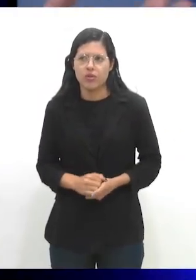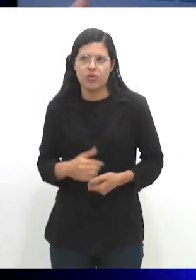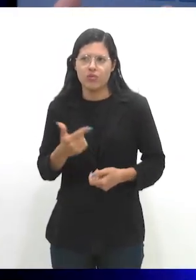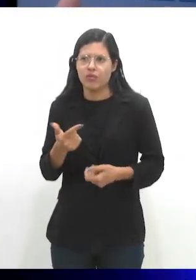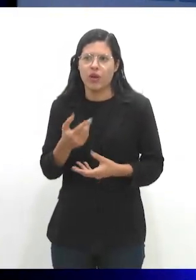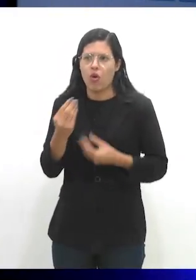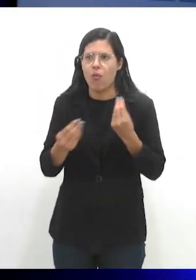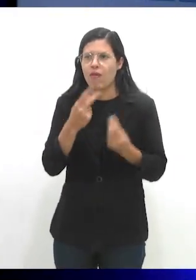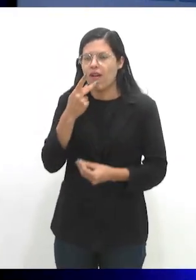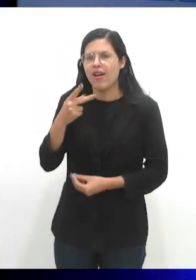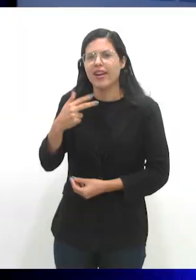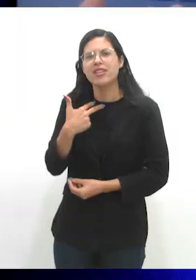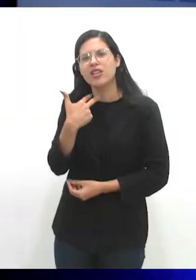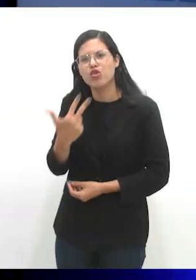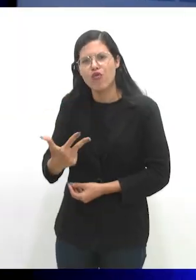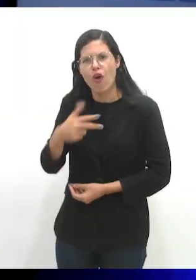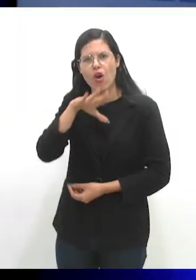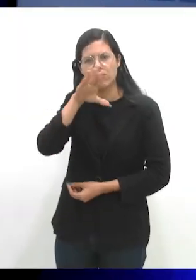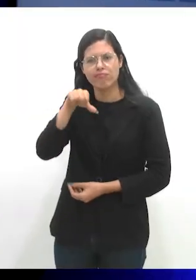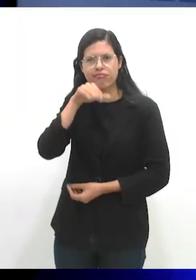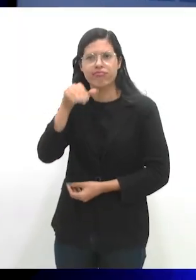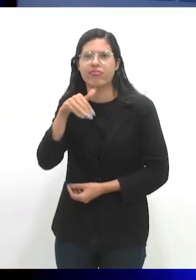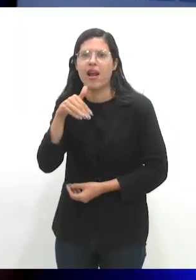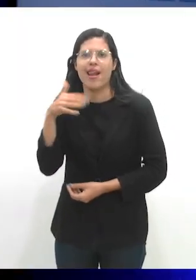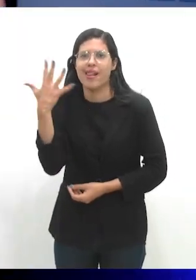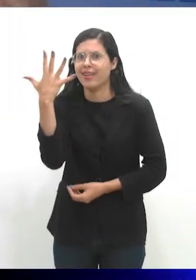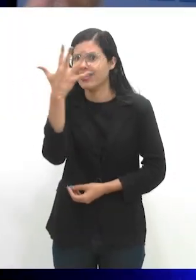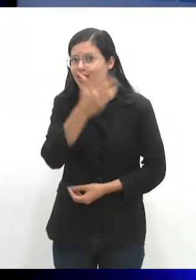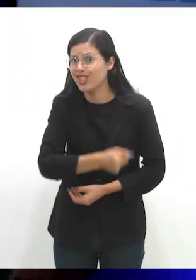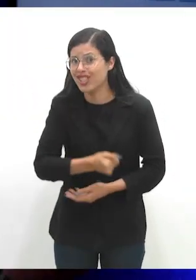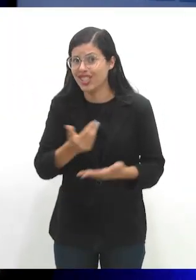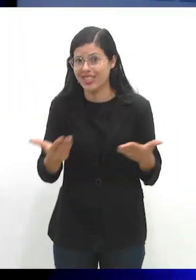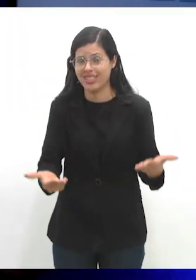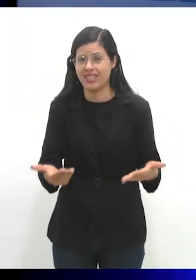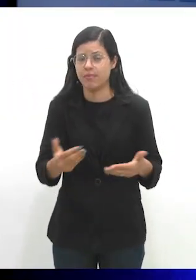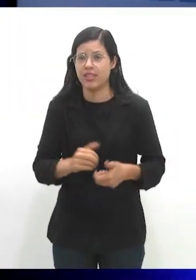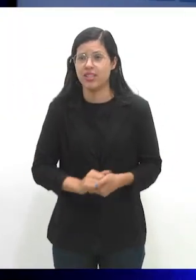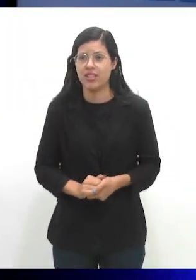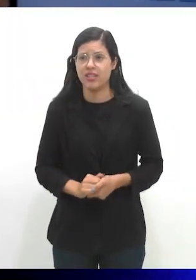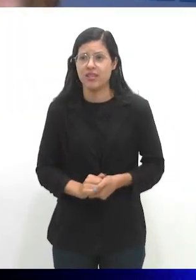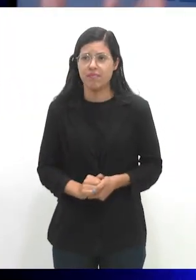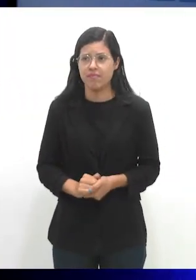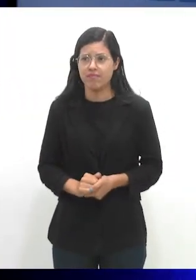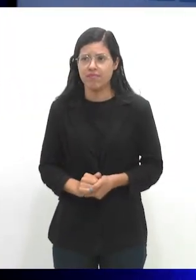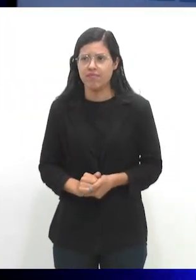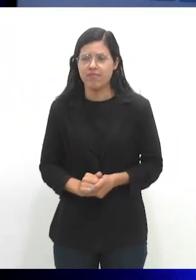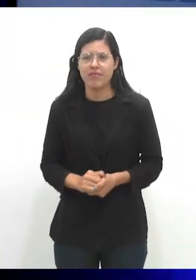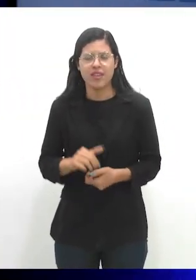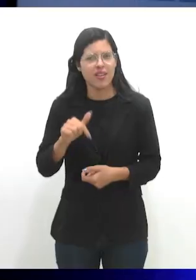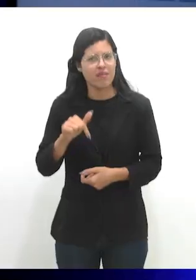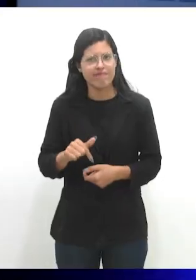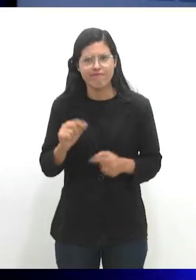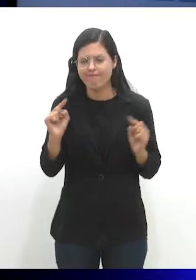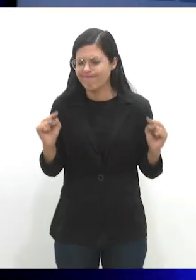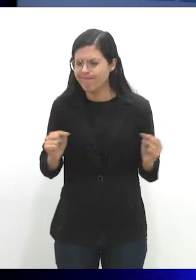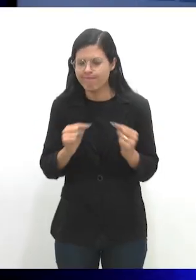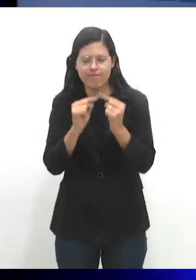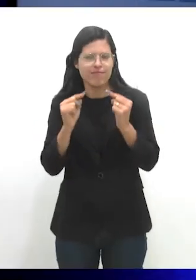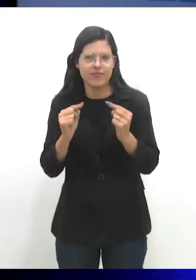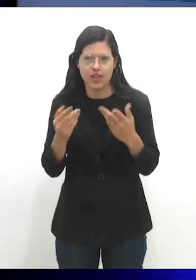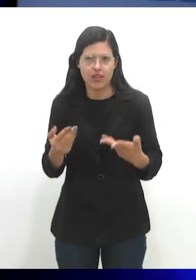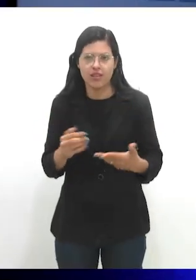que essas vozes que a gente acabou de ouvir não são lindíssimas, extremamente bem educadas e afinadas. Não há como não